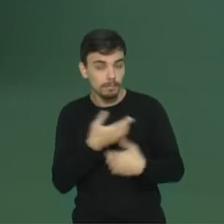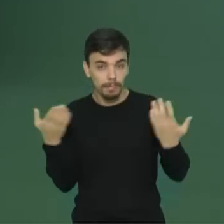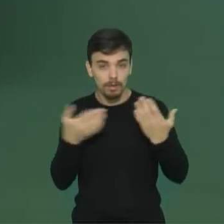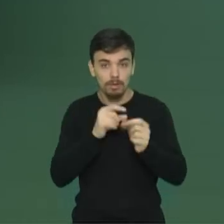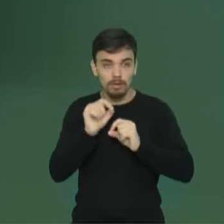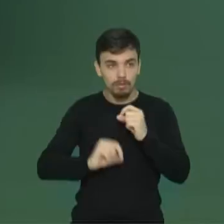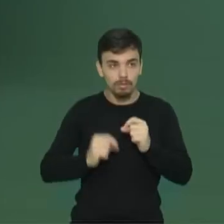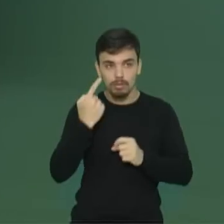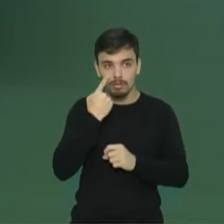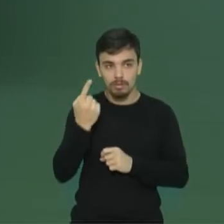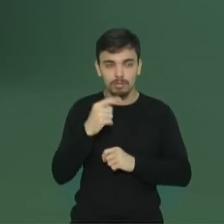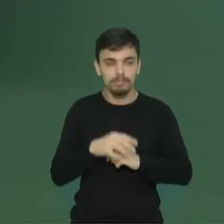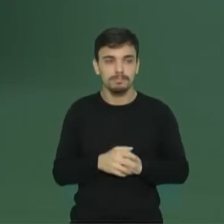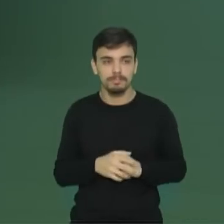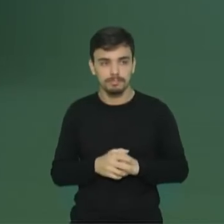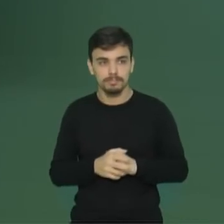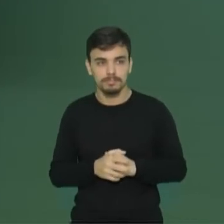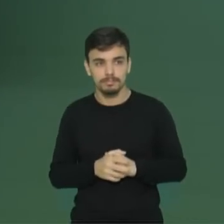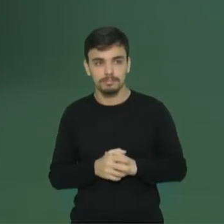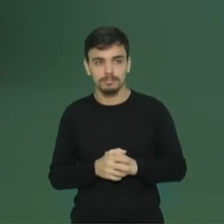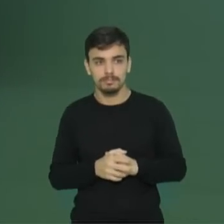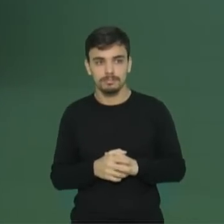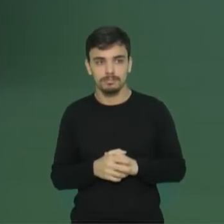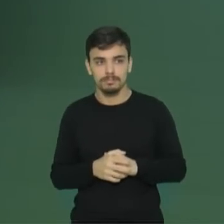lá. Primeiro uma revisão aqui fechando as lentes.